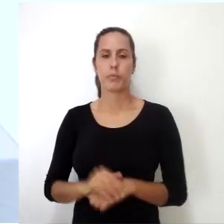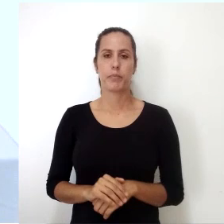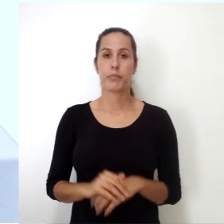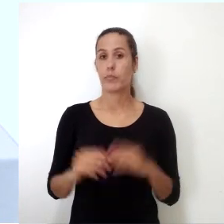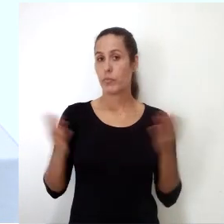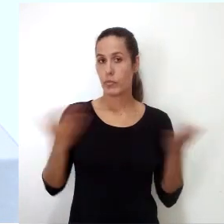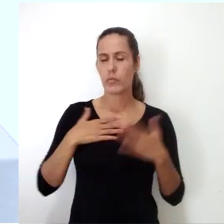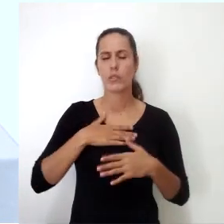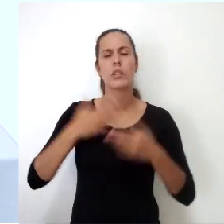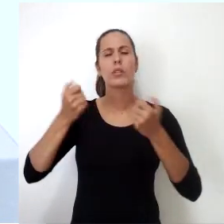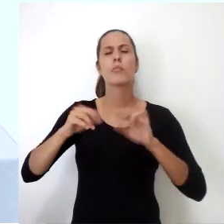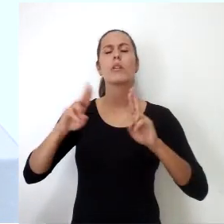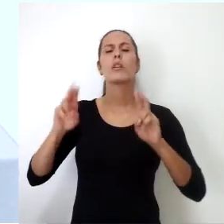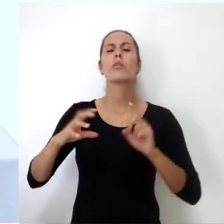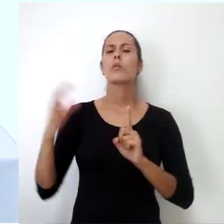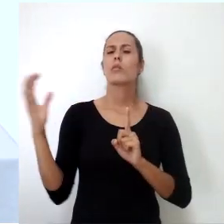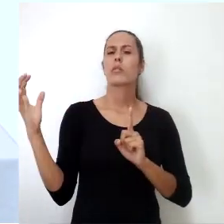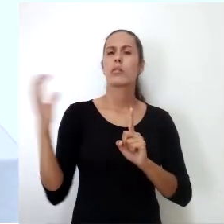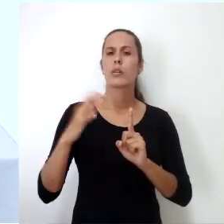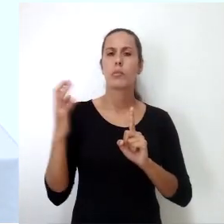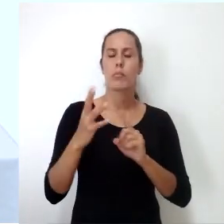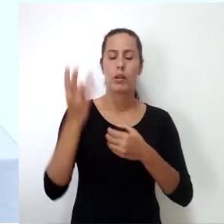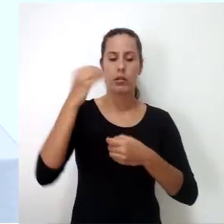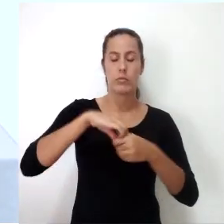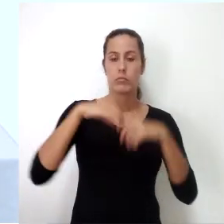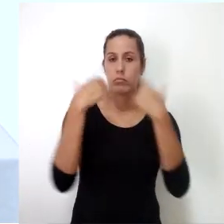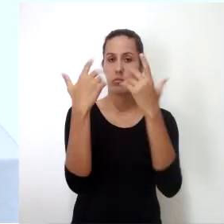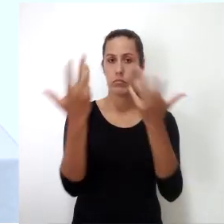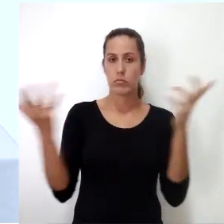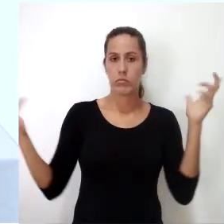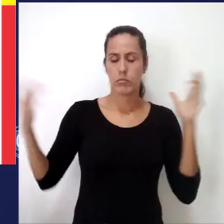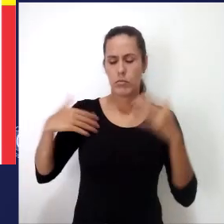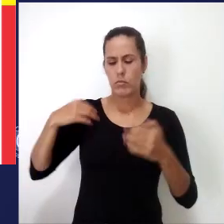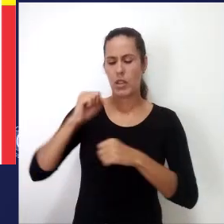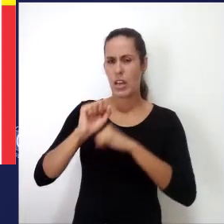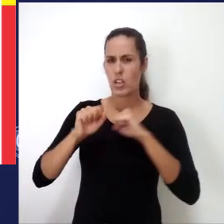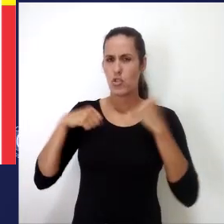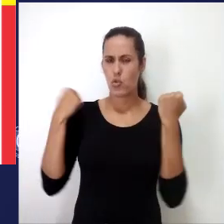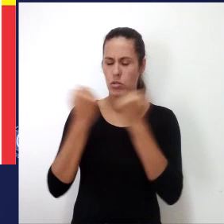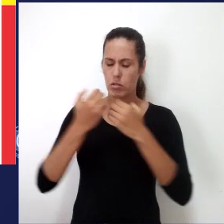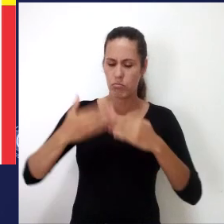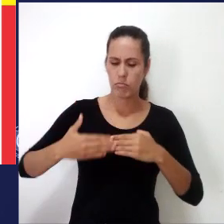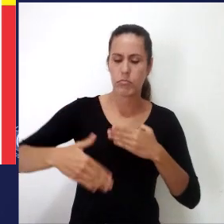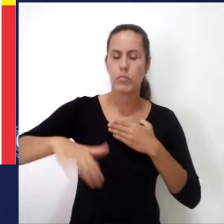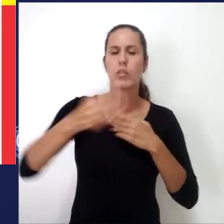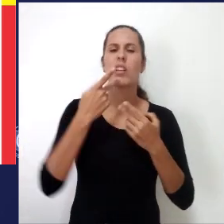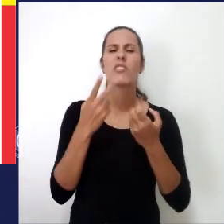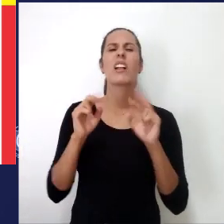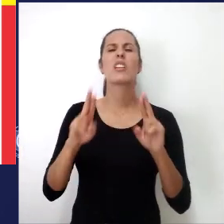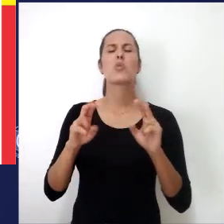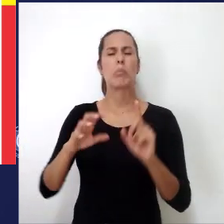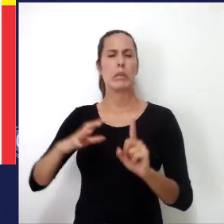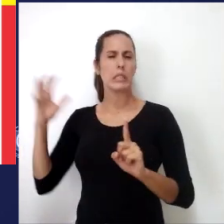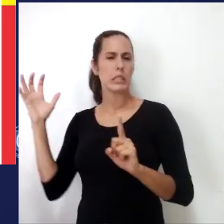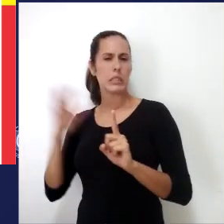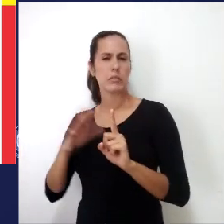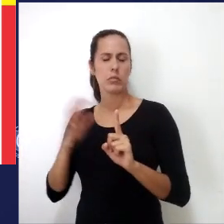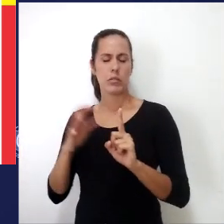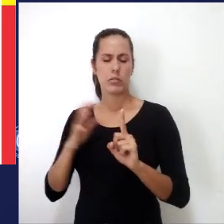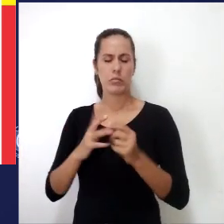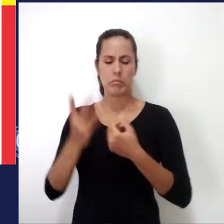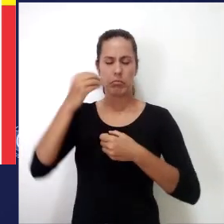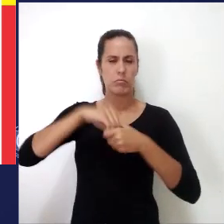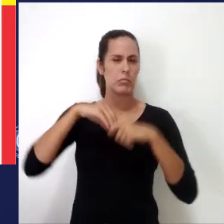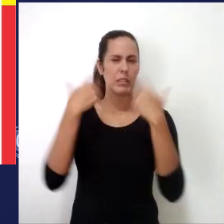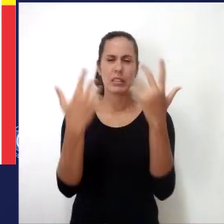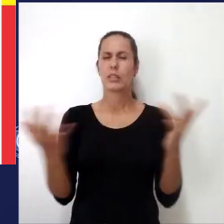impactos ambientalistas na sociedade recente. Observe aí na telinha. Quando se fala de impactos